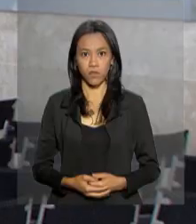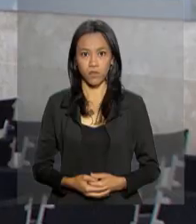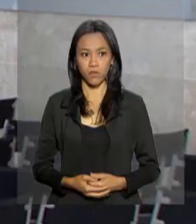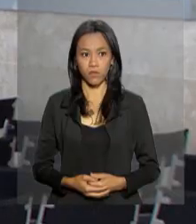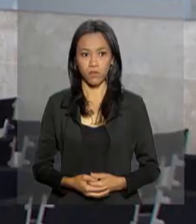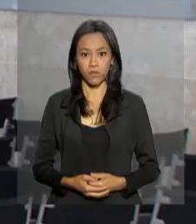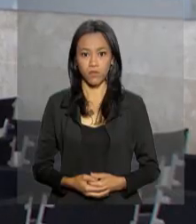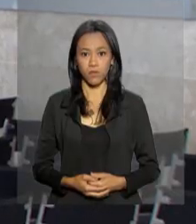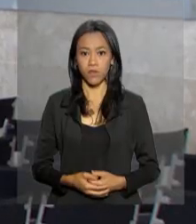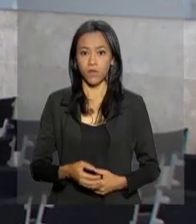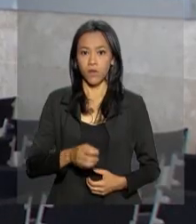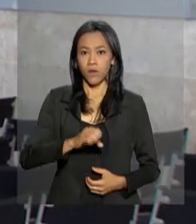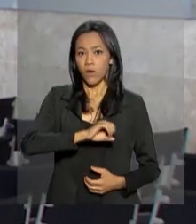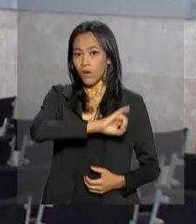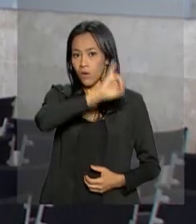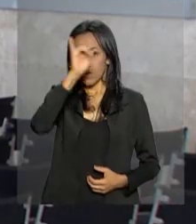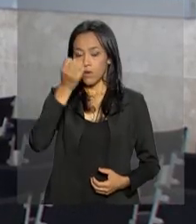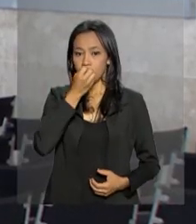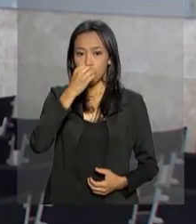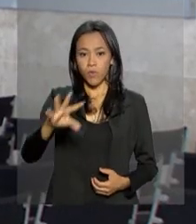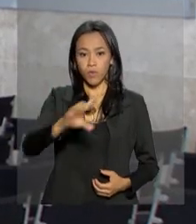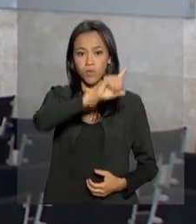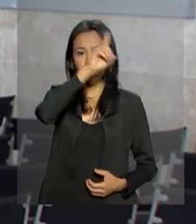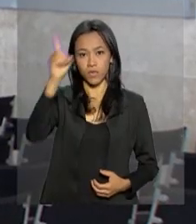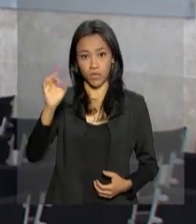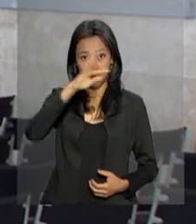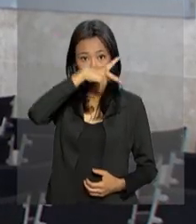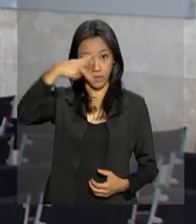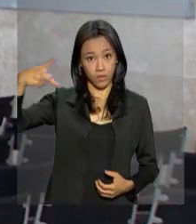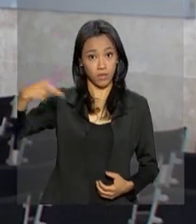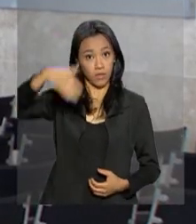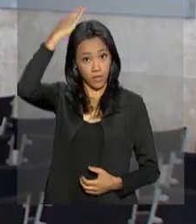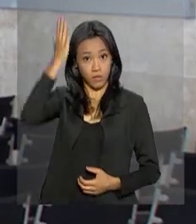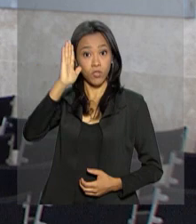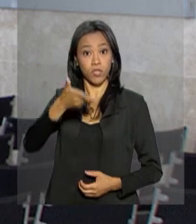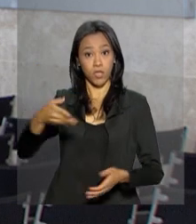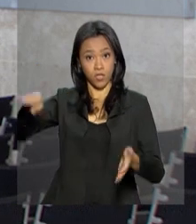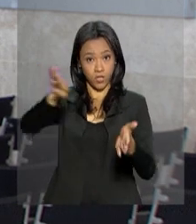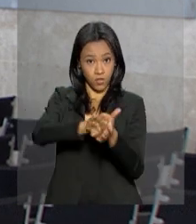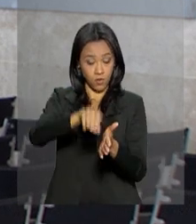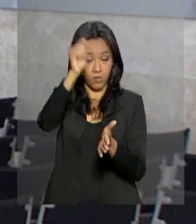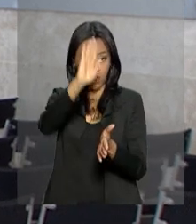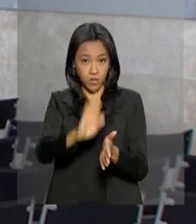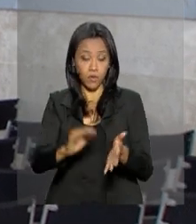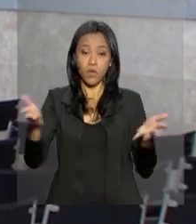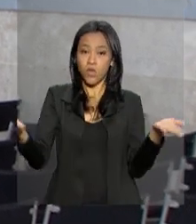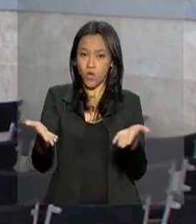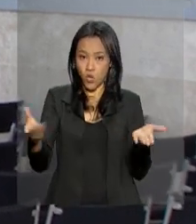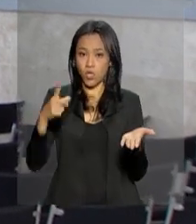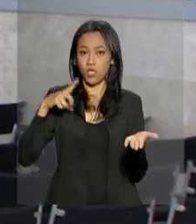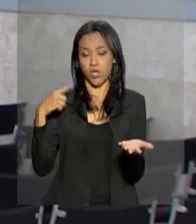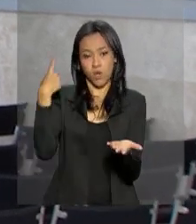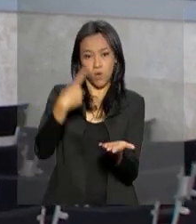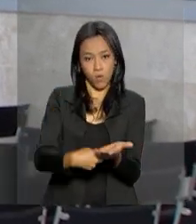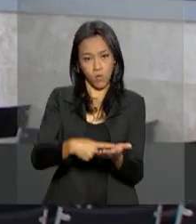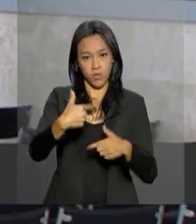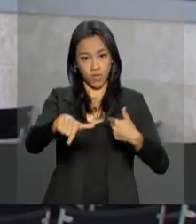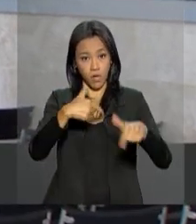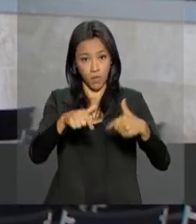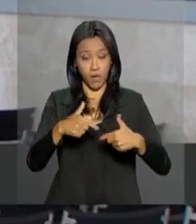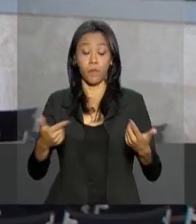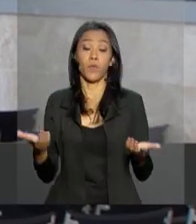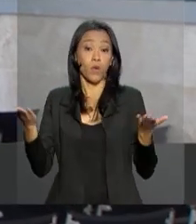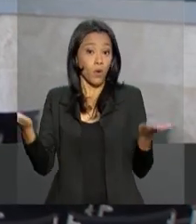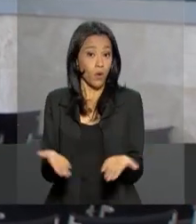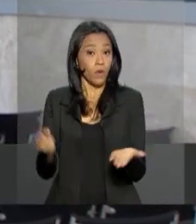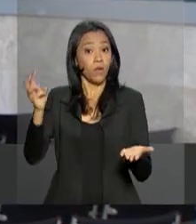olá bom dia o presidente michel temer já está no brasil e hoje ele tem agenda aqui no palácio do planalto nesta terça-feira o